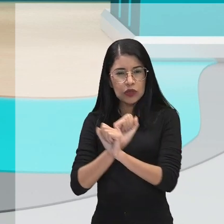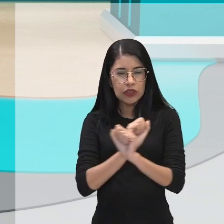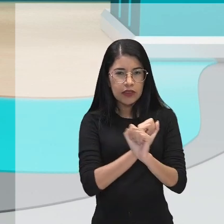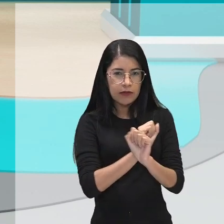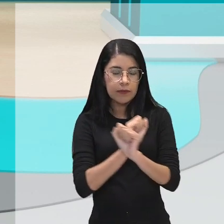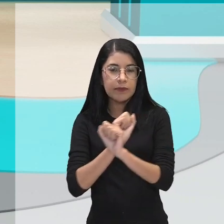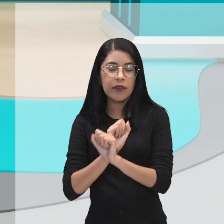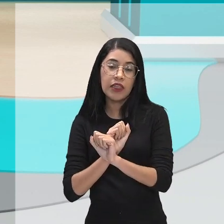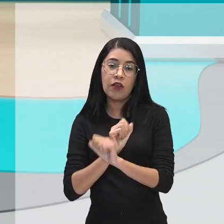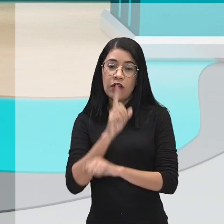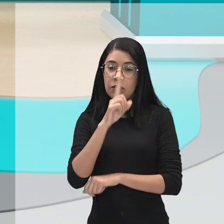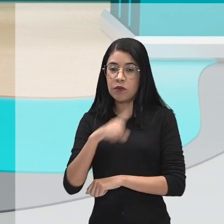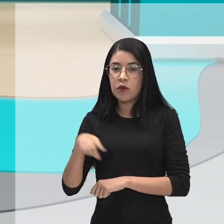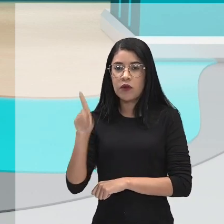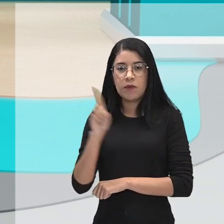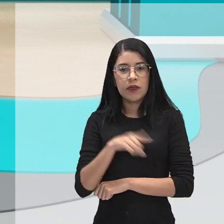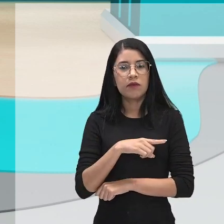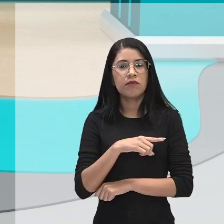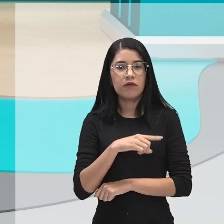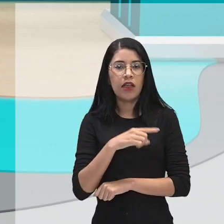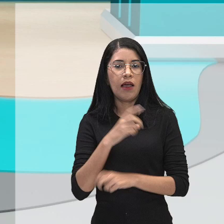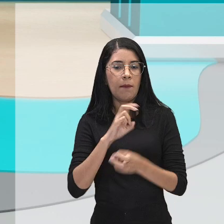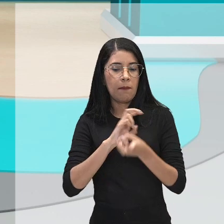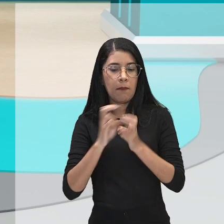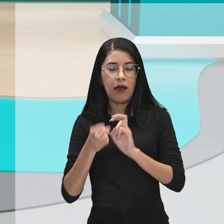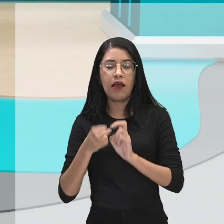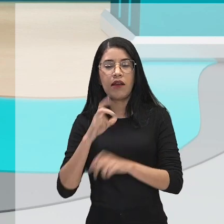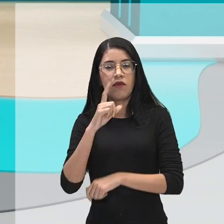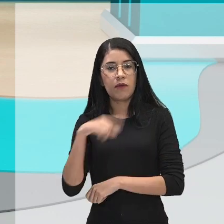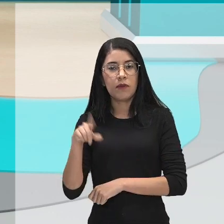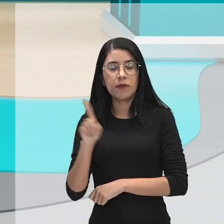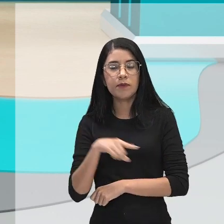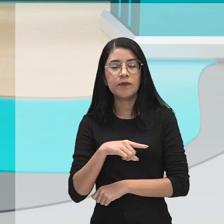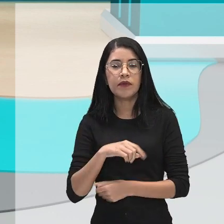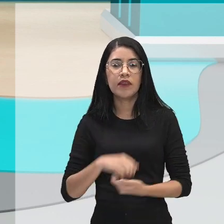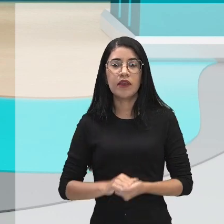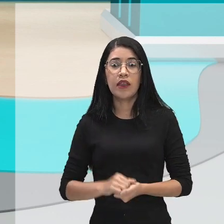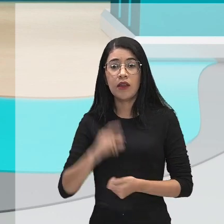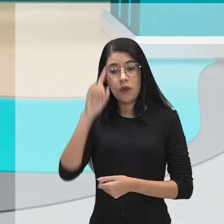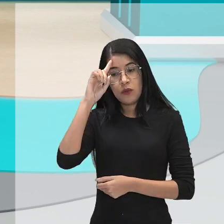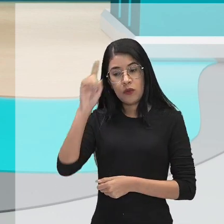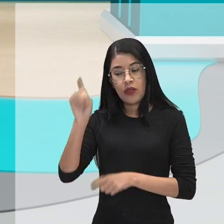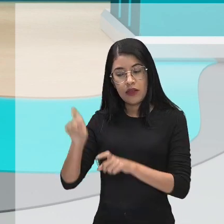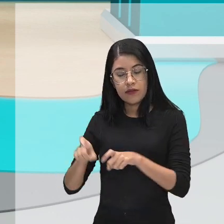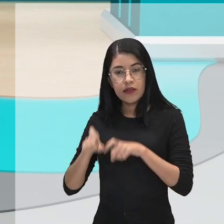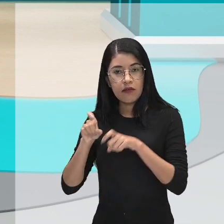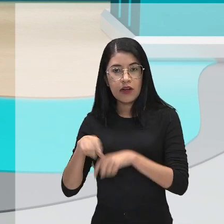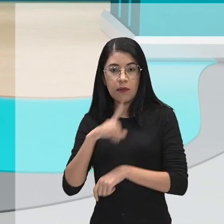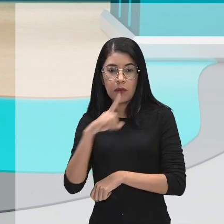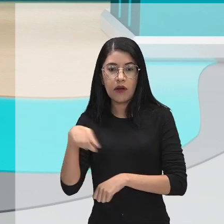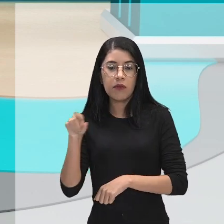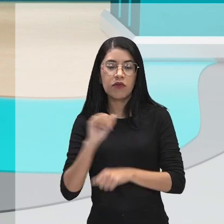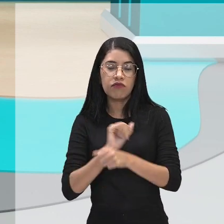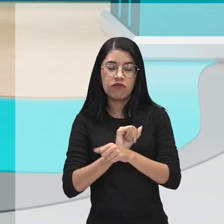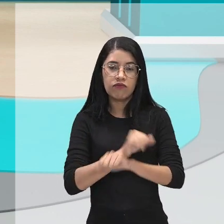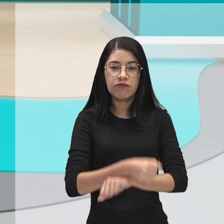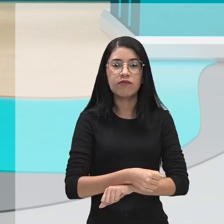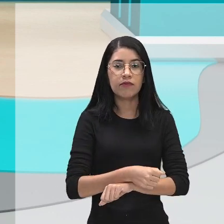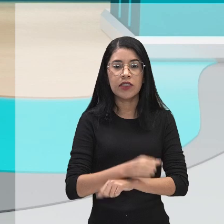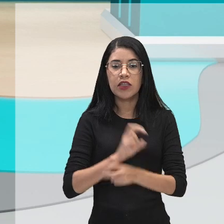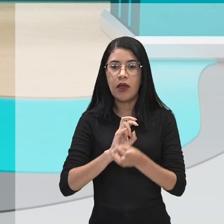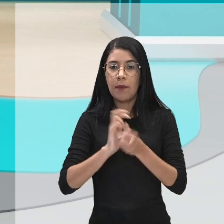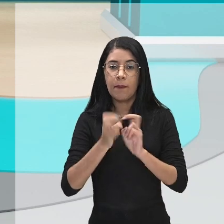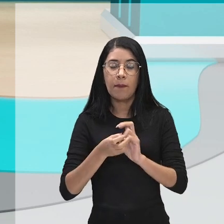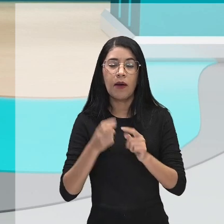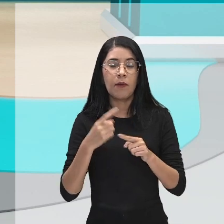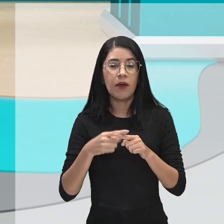foram proibidos de praticar a capoeira. Os donos das fazendas, eles proibiram os escravos de lutar a capoeira,